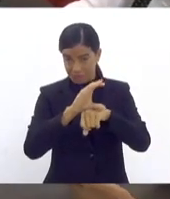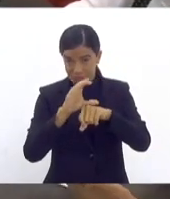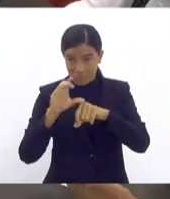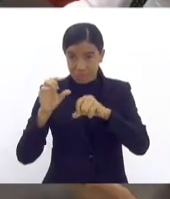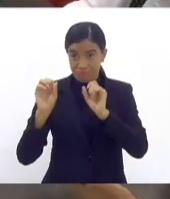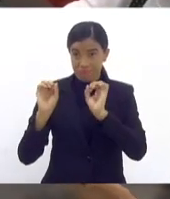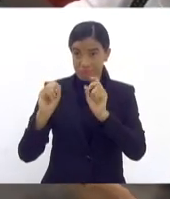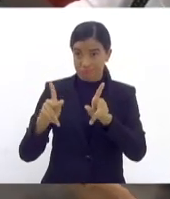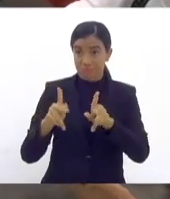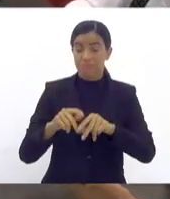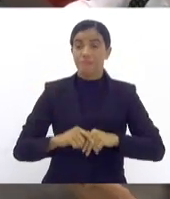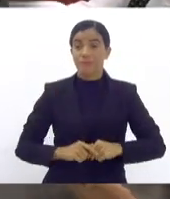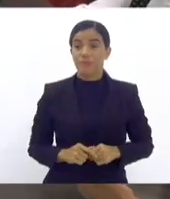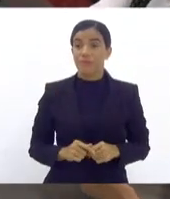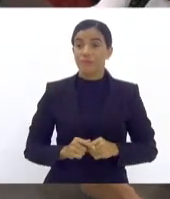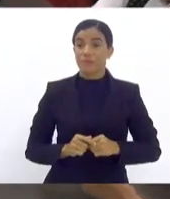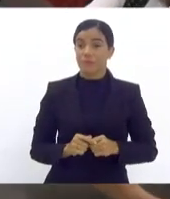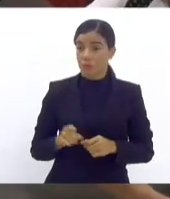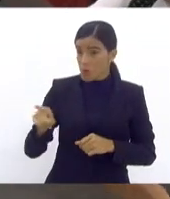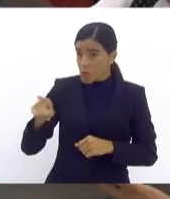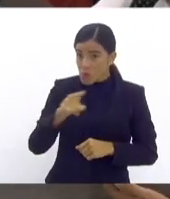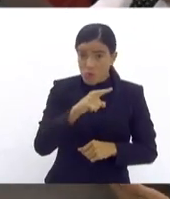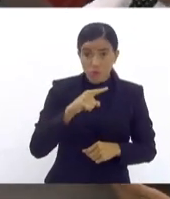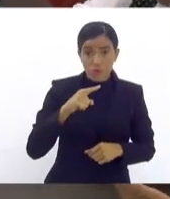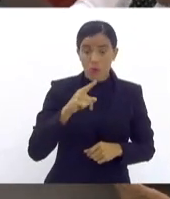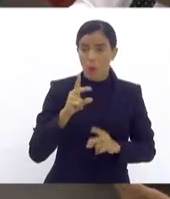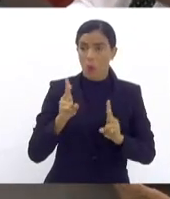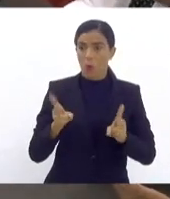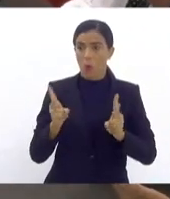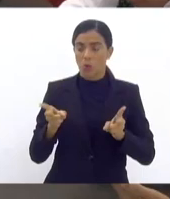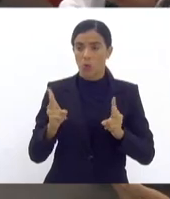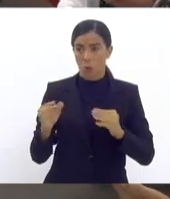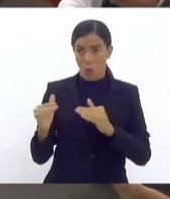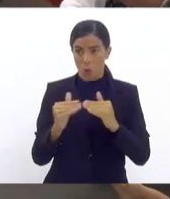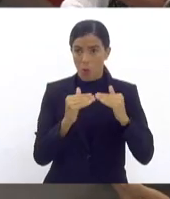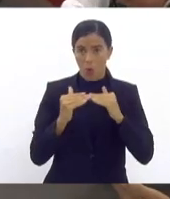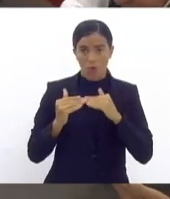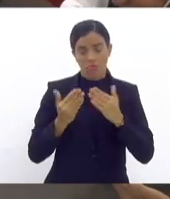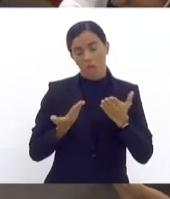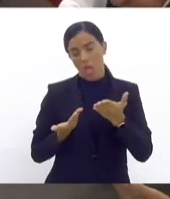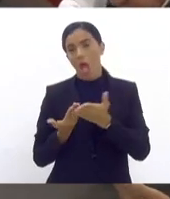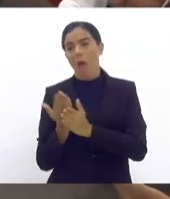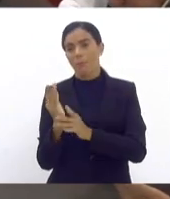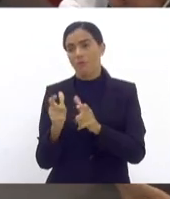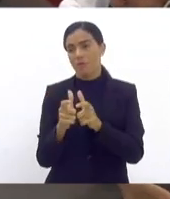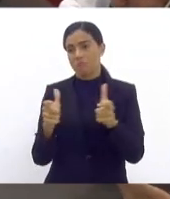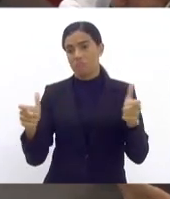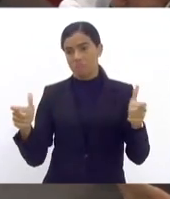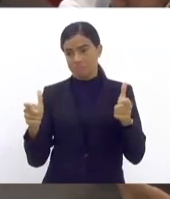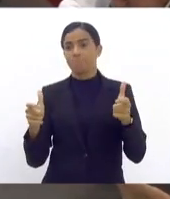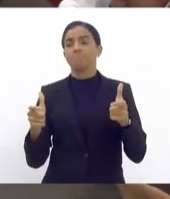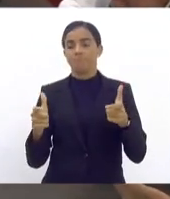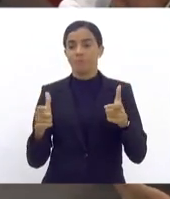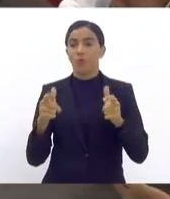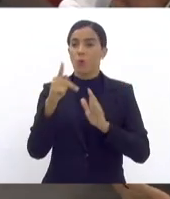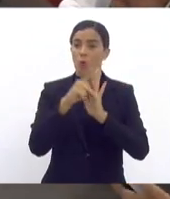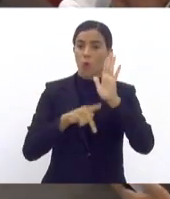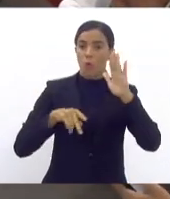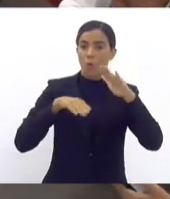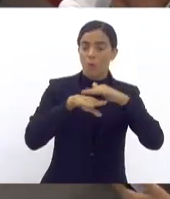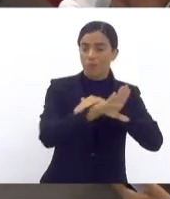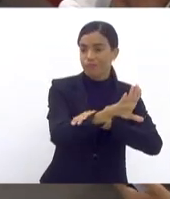de lei em votação. Se hoje que aprovam, permaneçam como estão. Aprovado por unanimidade, em constitucionalidade, o projeto vai a